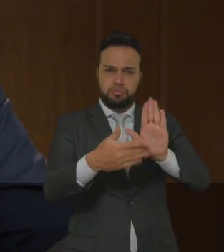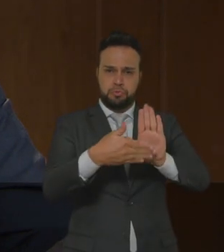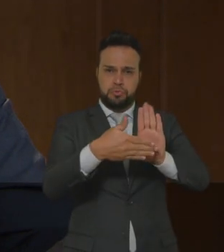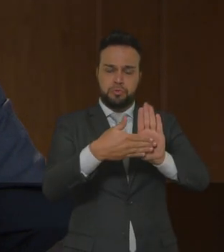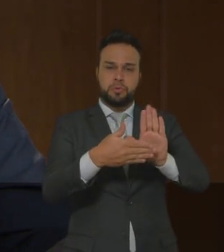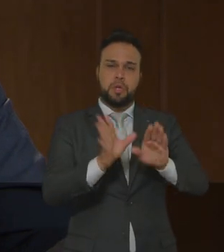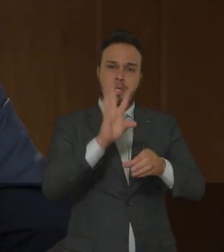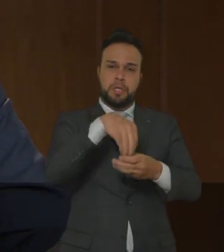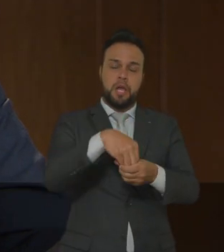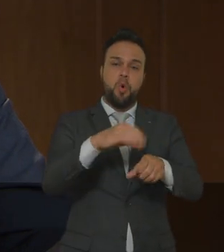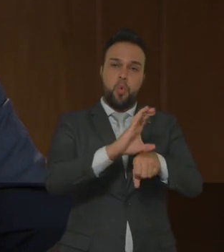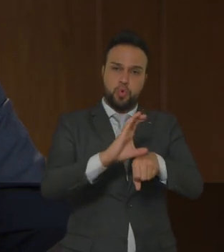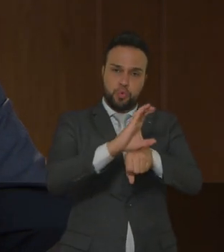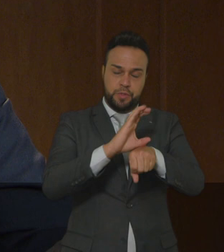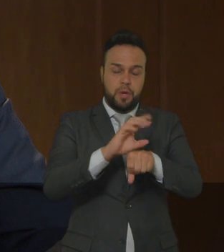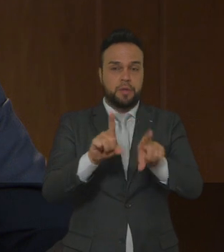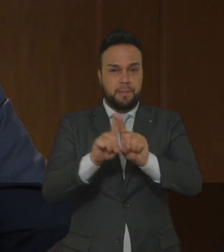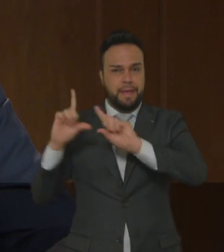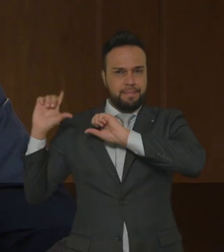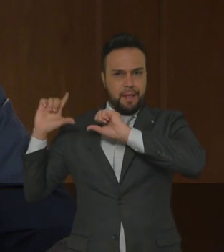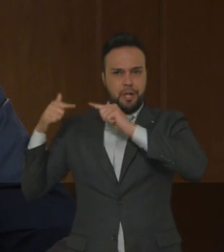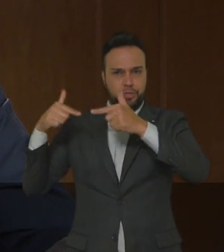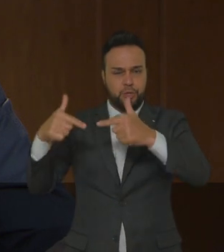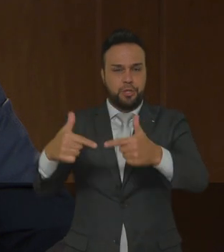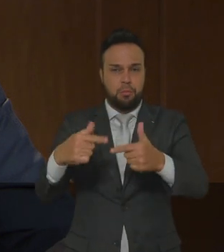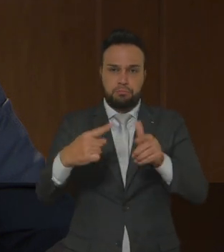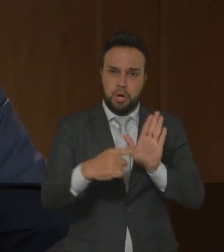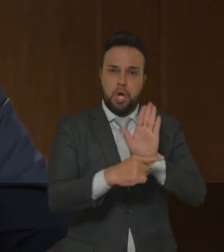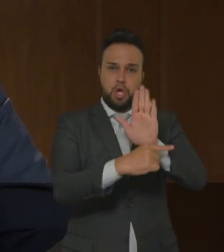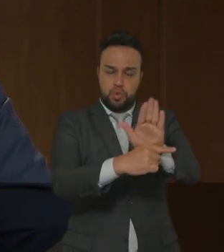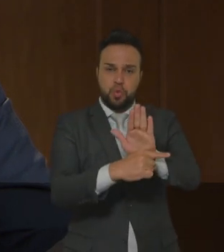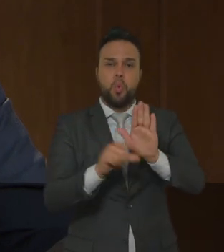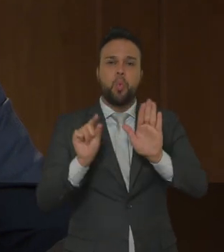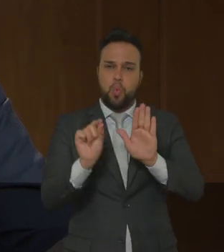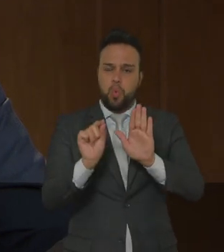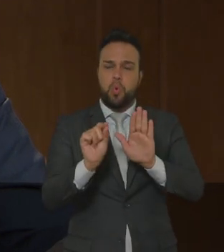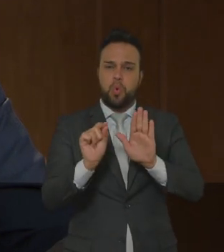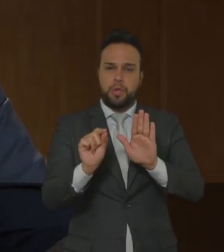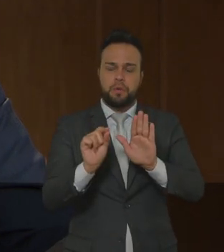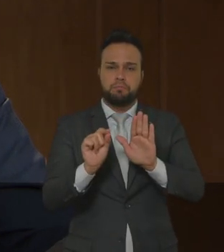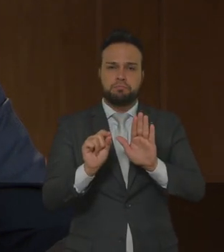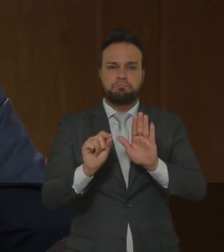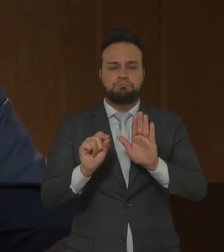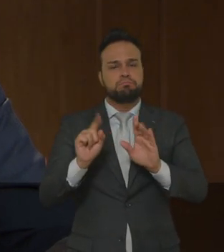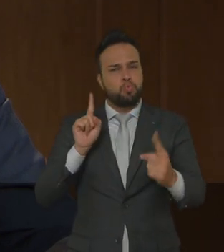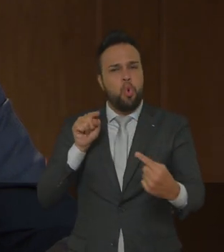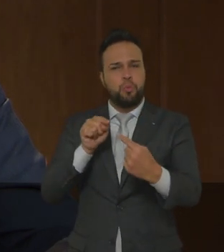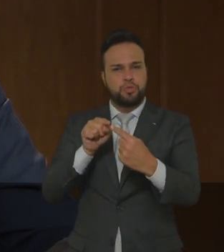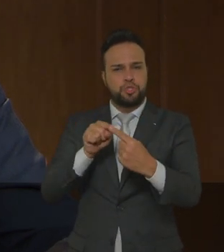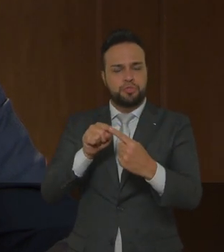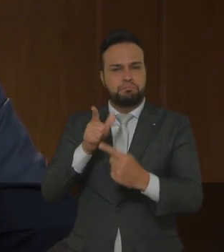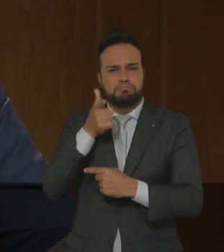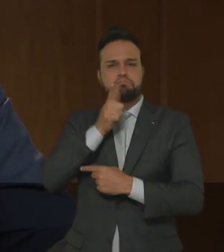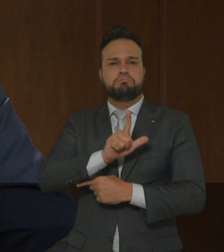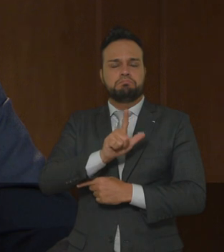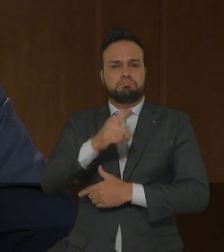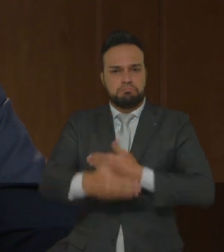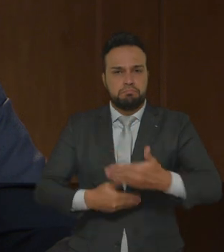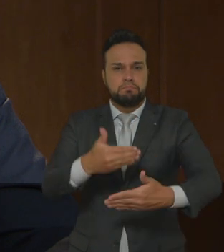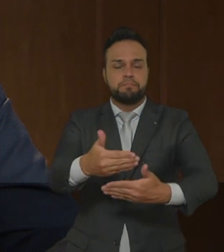própria condição e relacionamente contribui na prática para a consecução desses objetivos